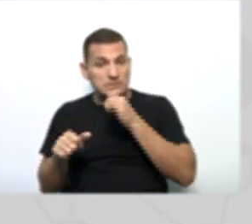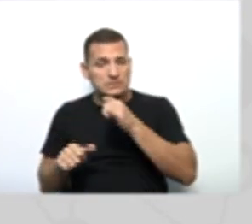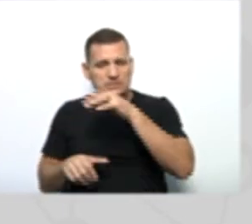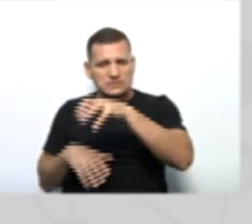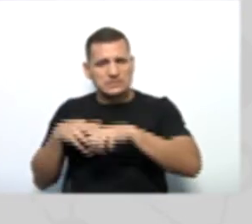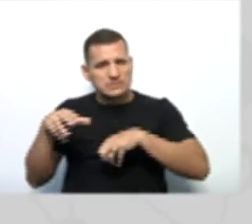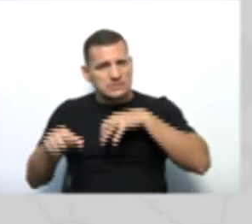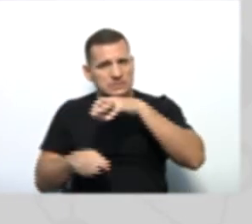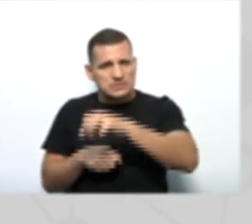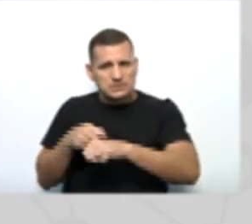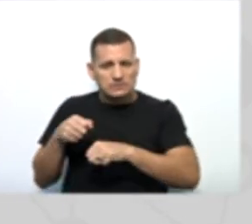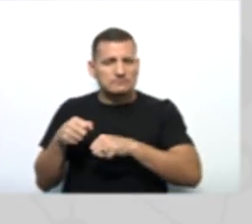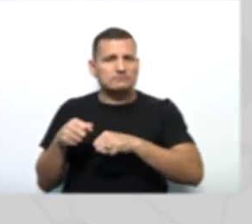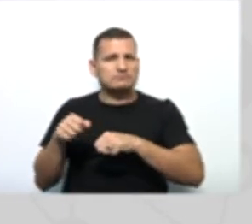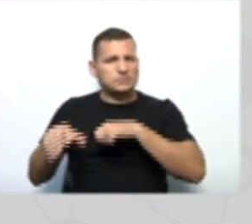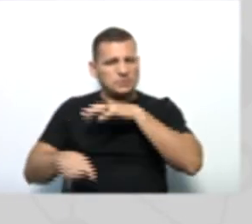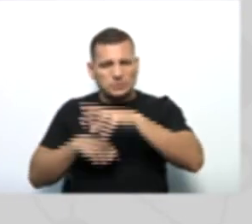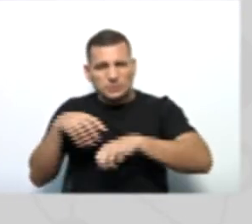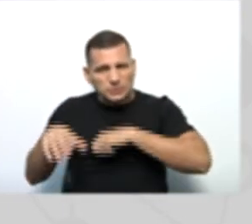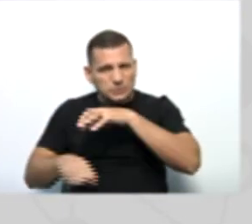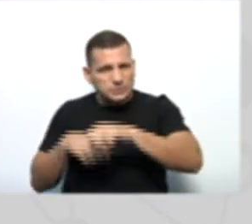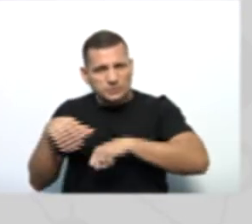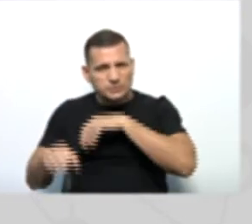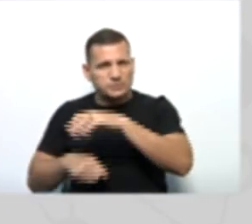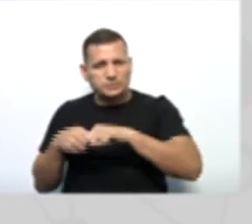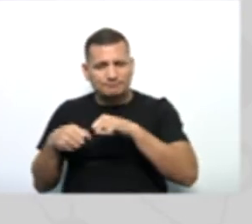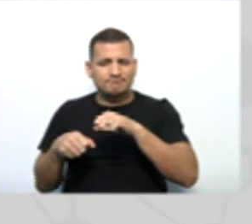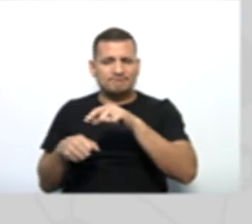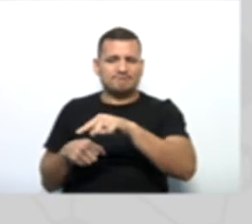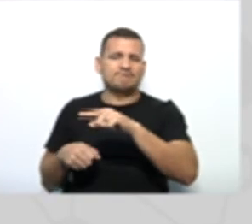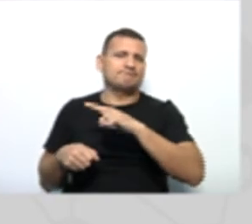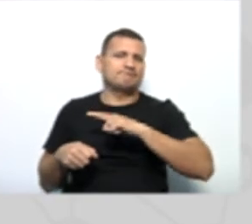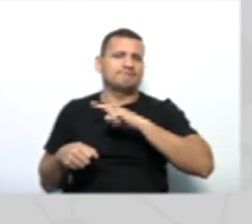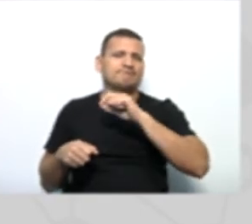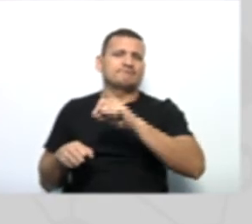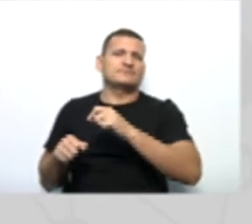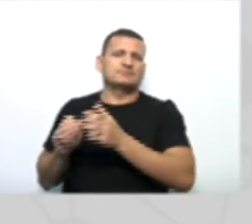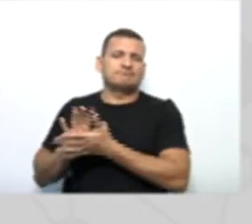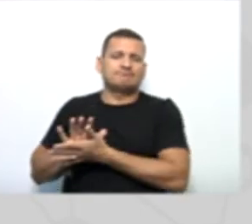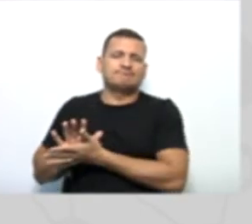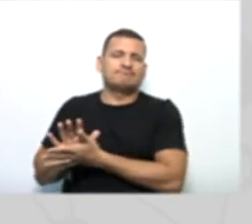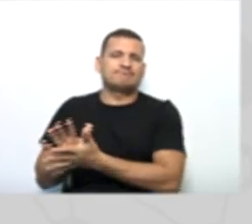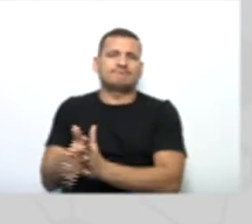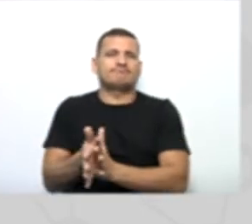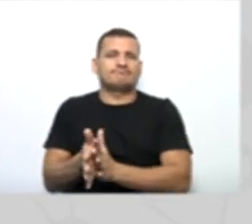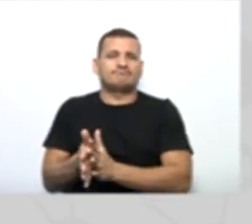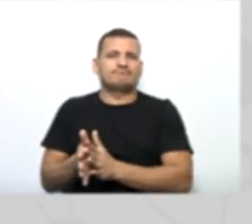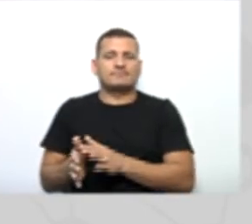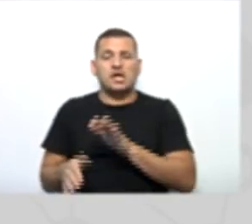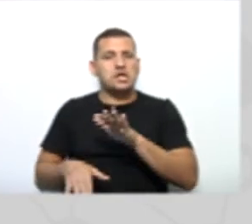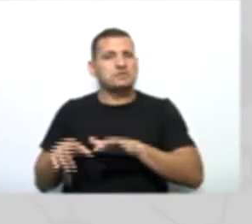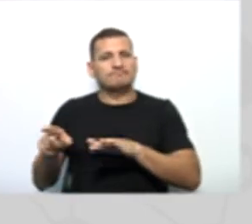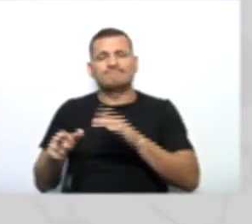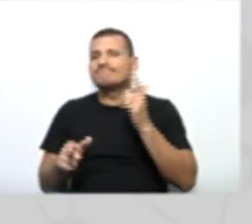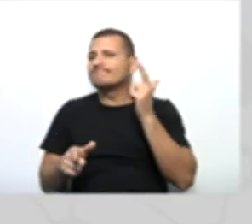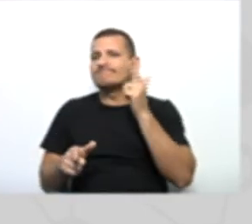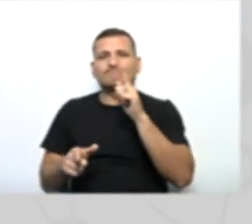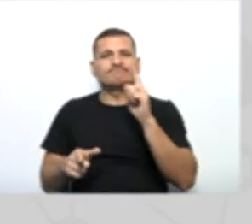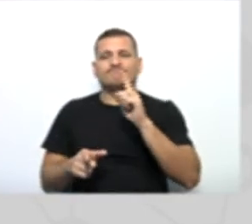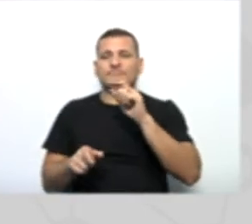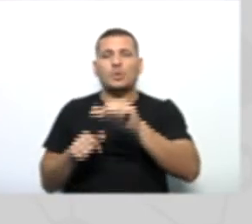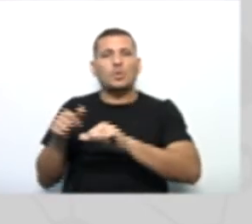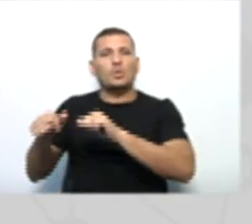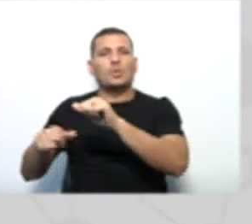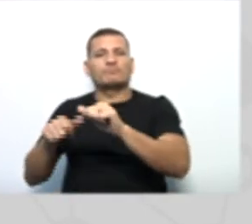da natureza em quantidades excessivas, deixam uma lacuna, às vezes, irreversível. Então,